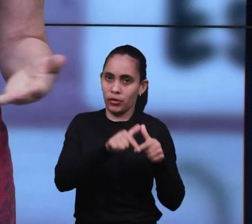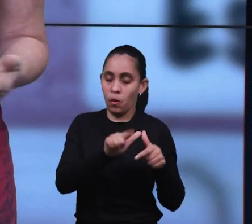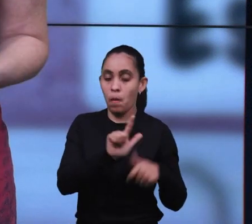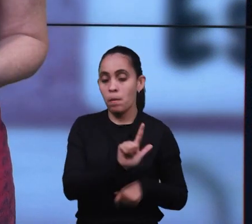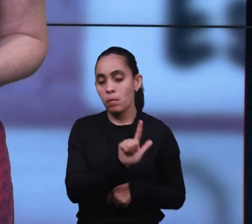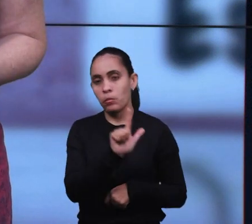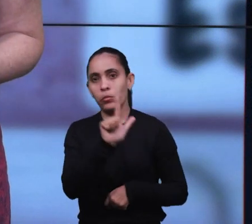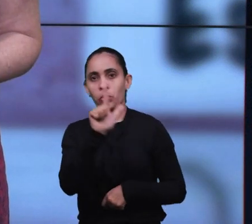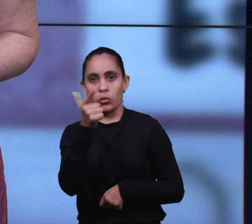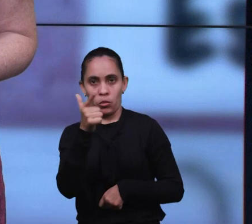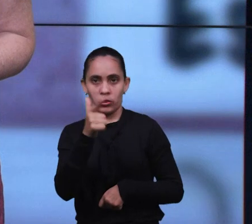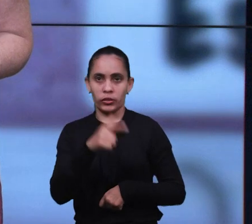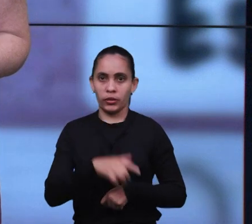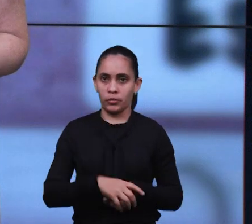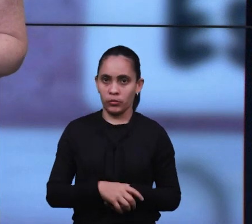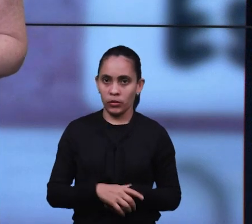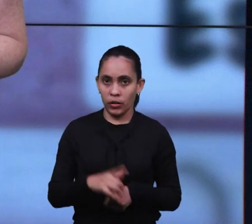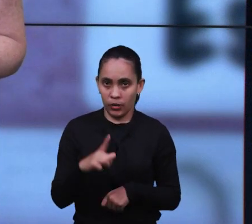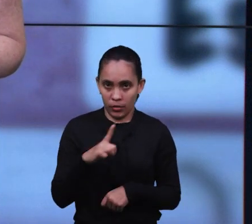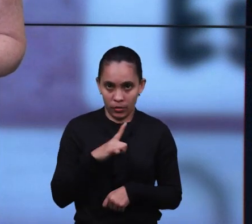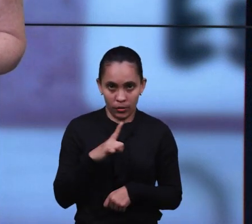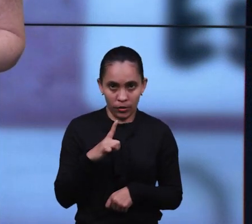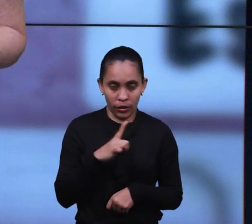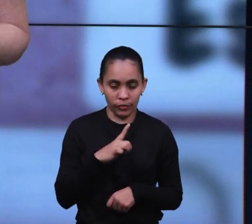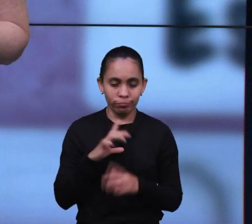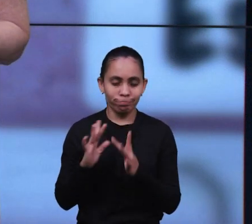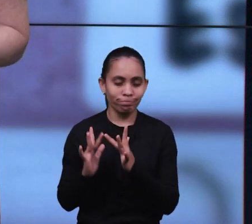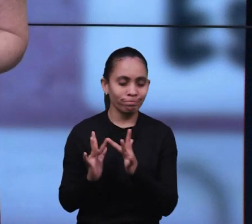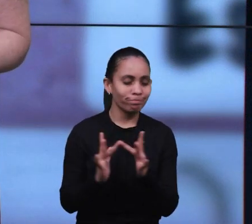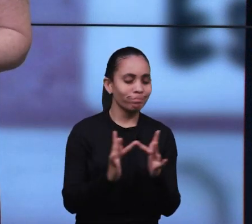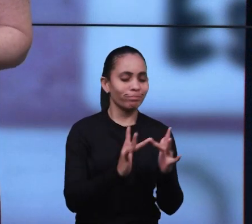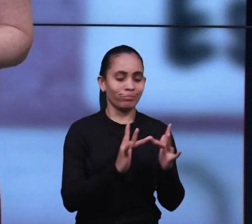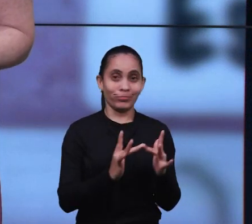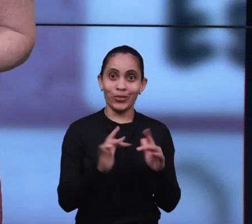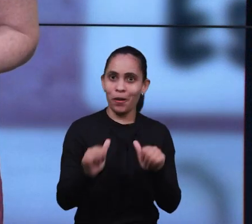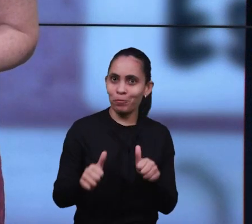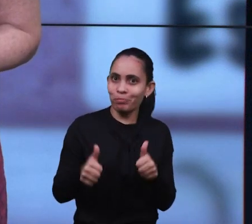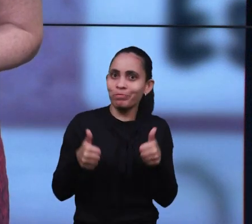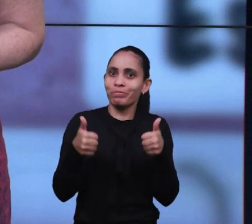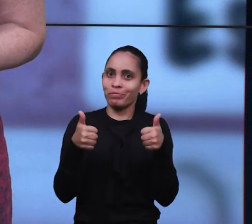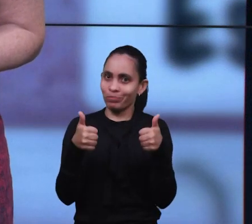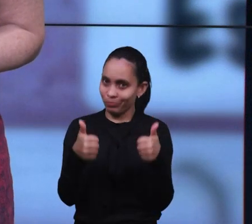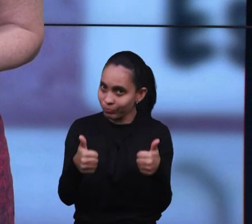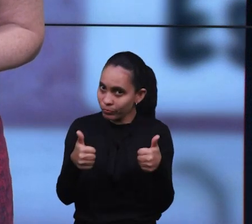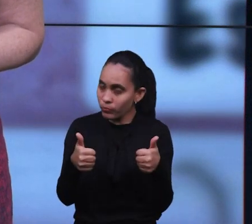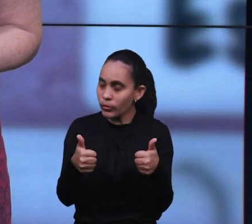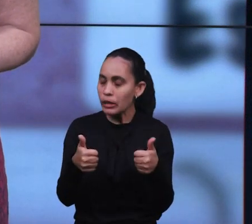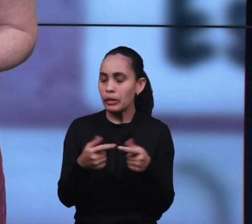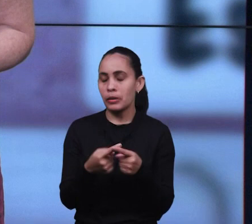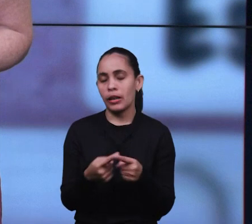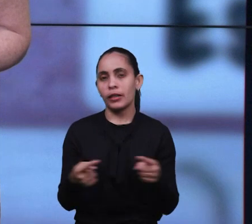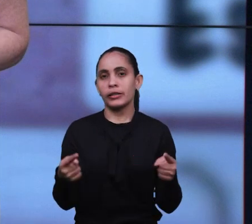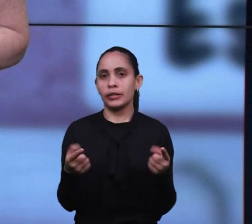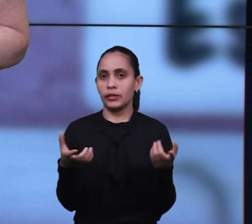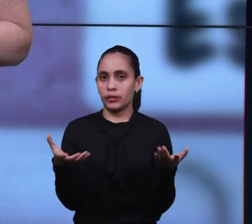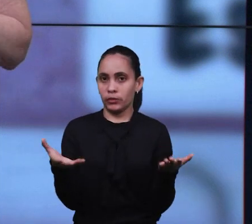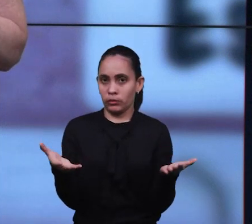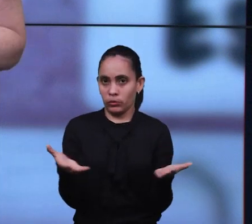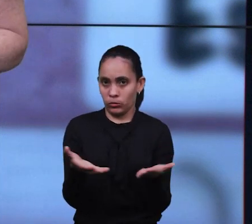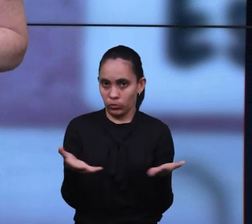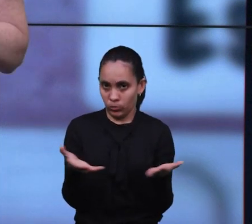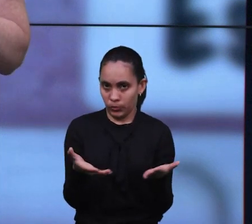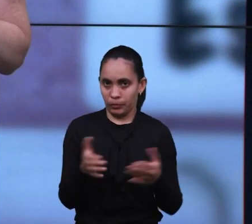atitude por outra que lhe trará um retorno afetivo e positivo. No entanto,